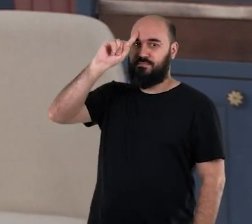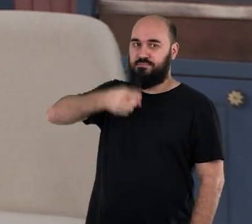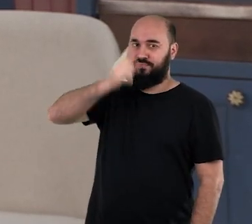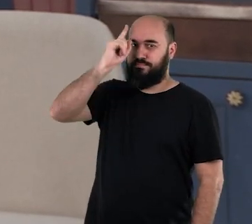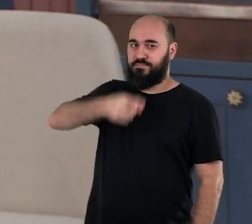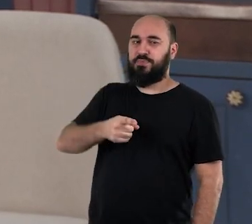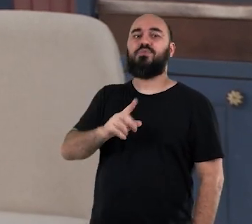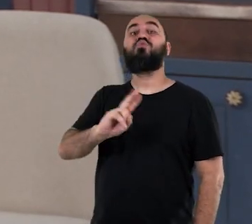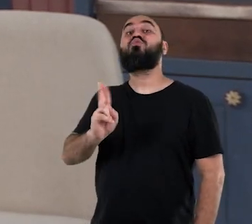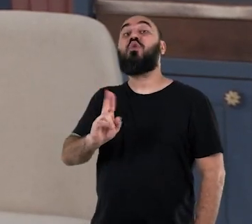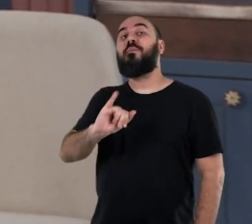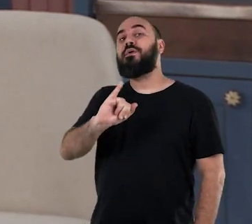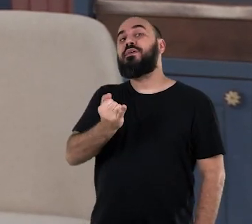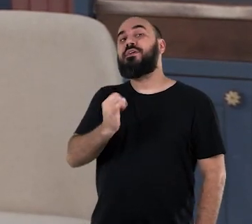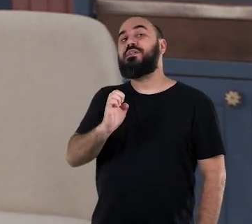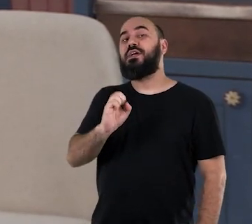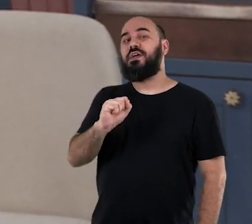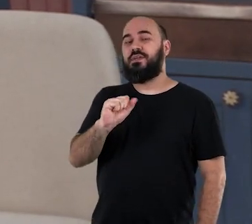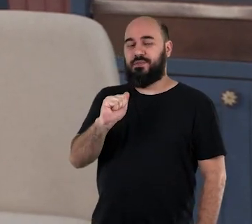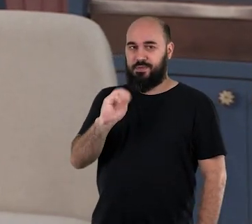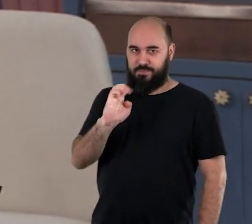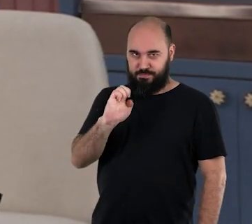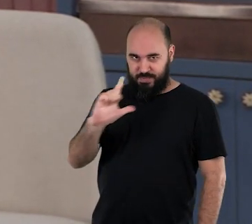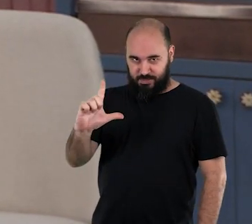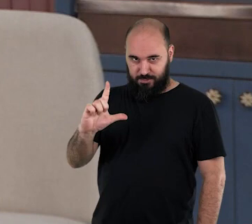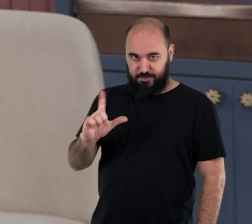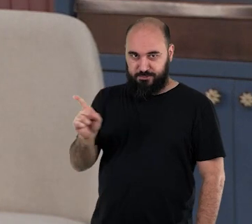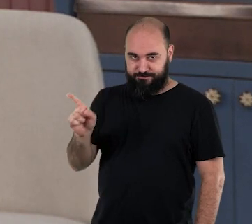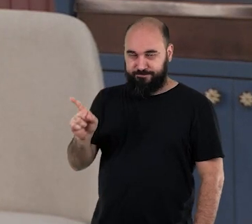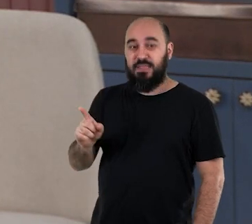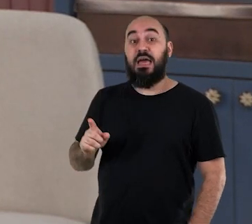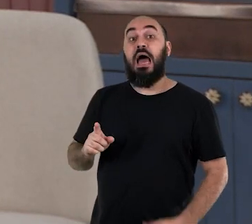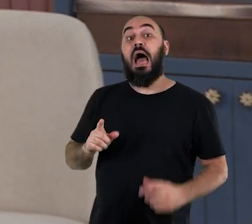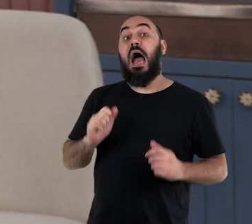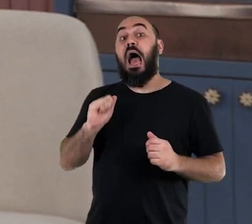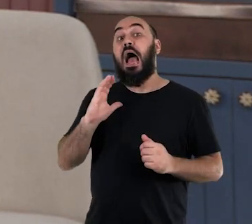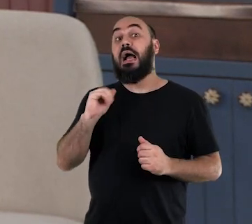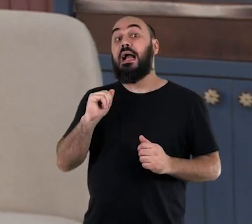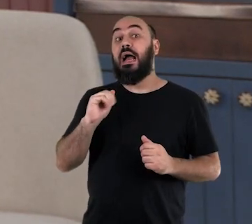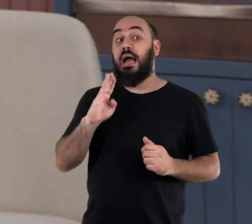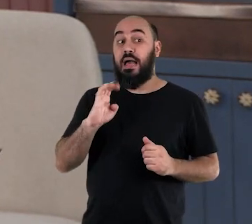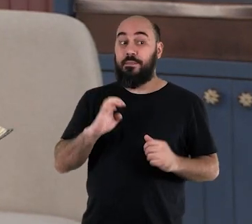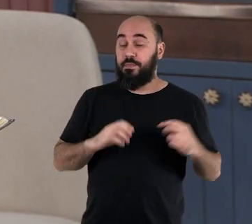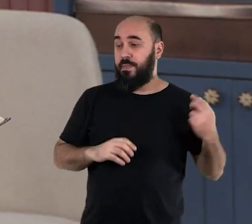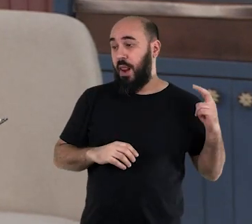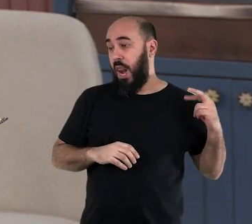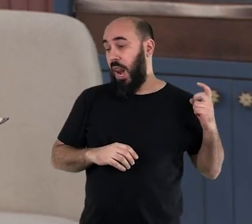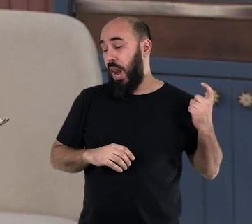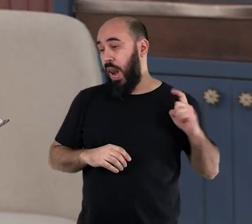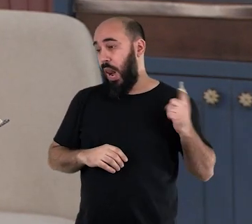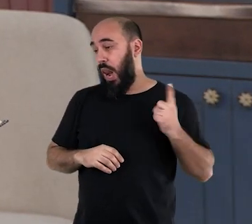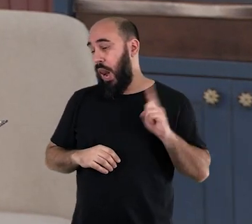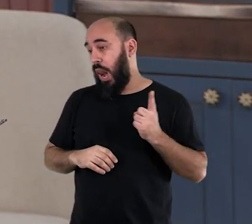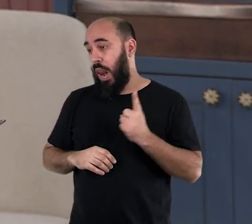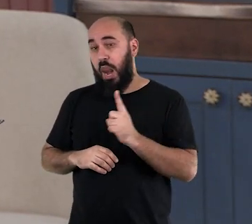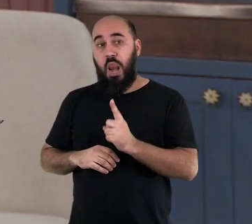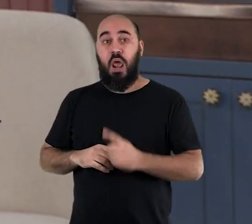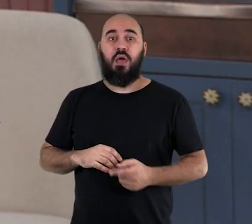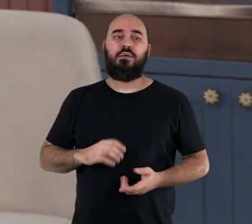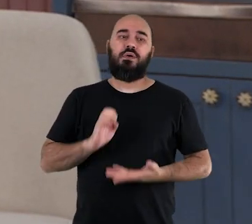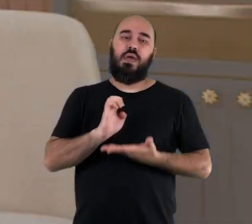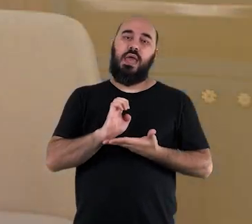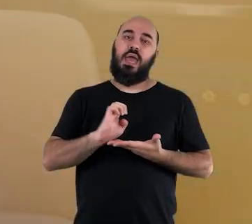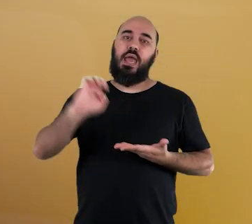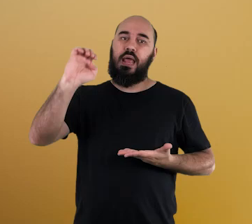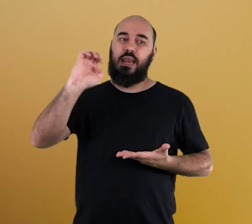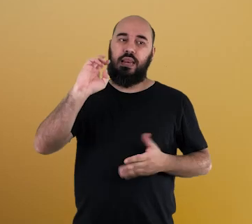Jezabel. Mas antes de Acabe chegar ao palácio, está escrito que Elias, no alto do